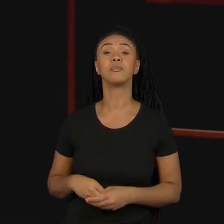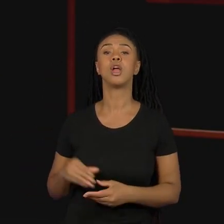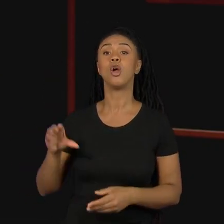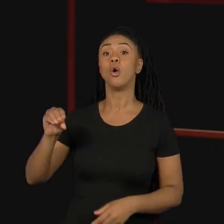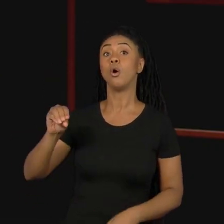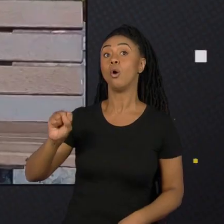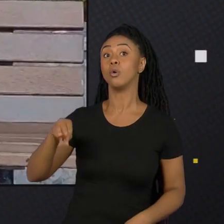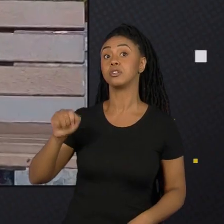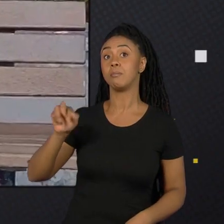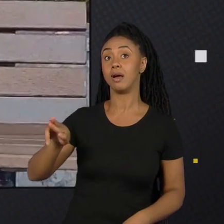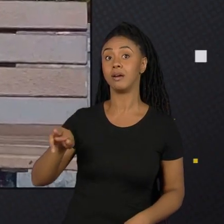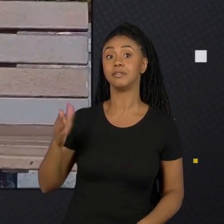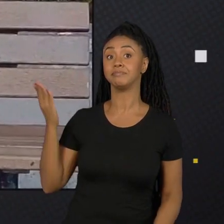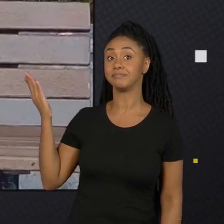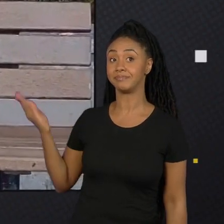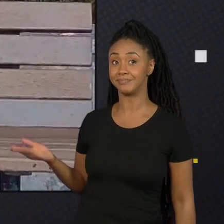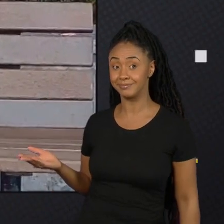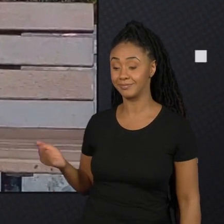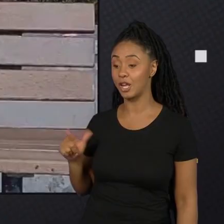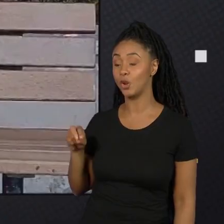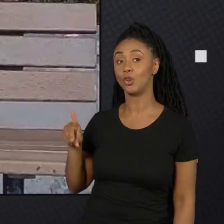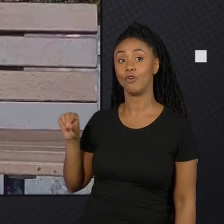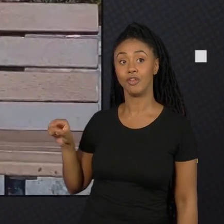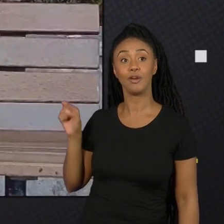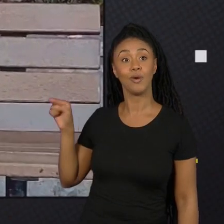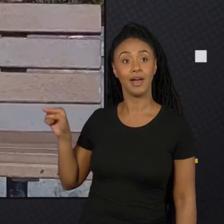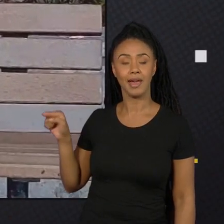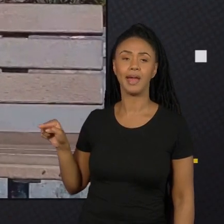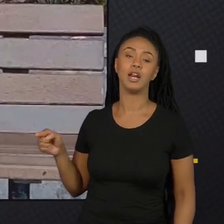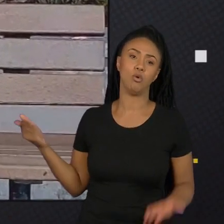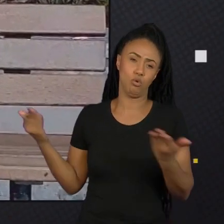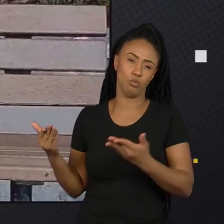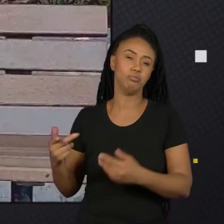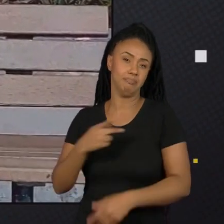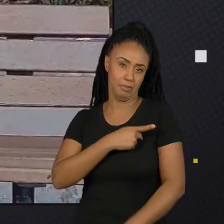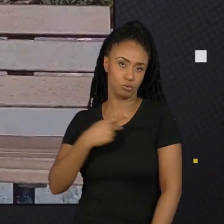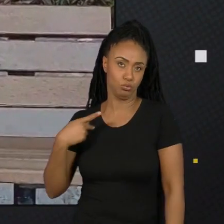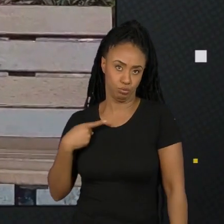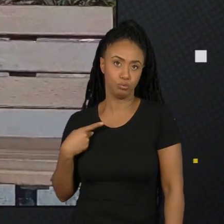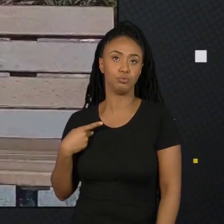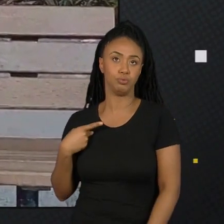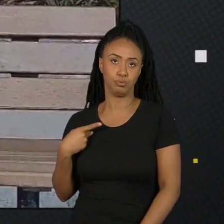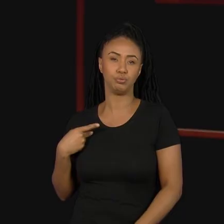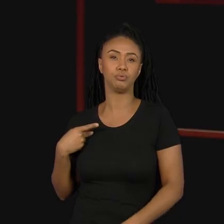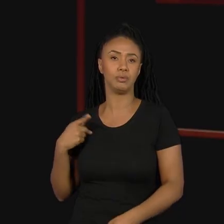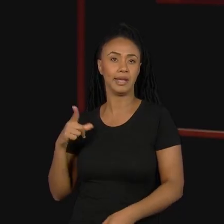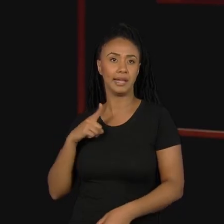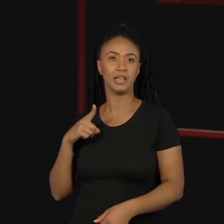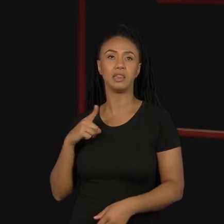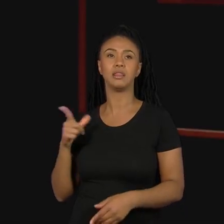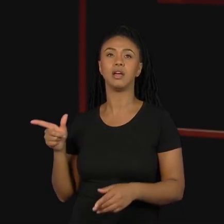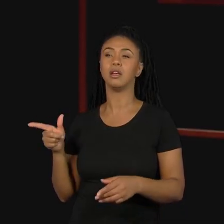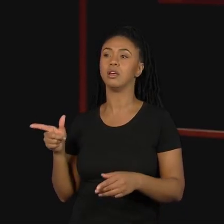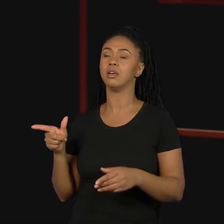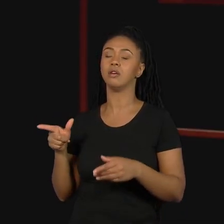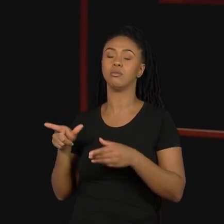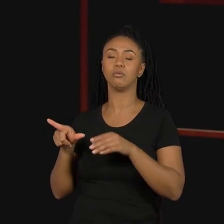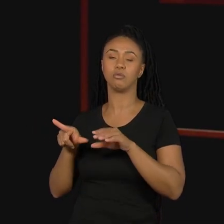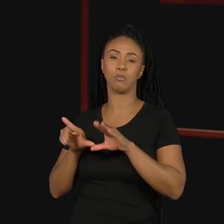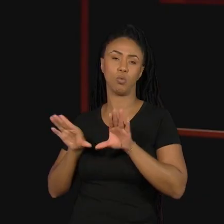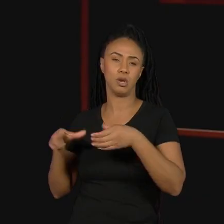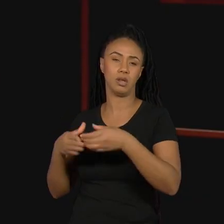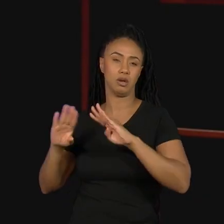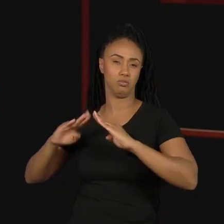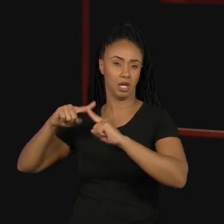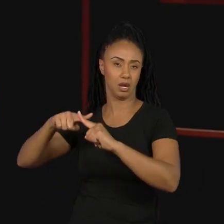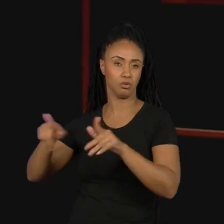Osmar Ludovico da Silva, grande pessoa, que é um pastor hoje, tem a comunidade de Jesus, que gira o mundo, um